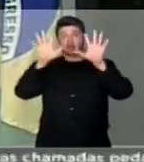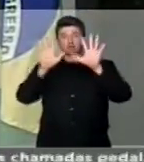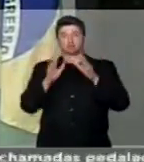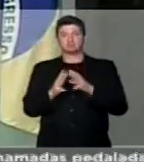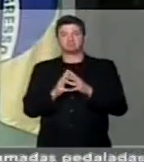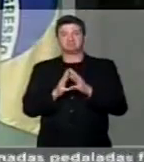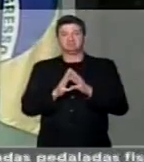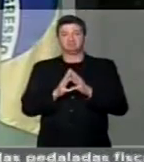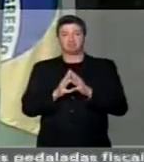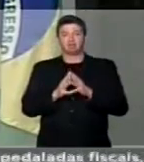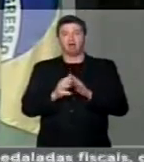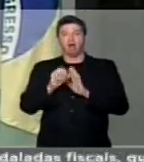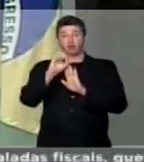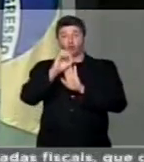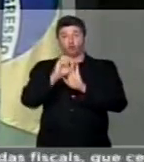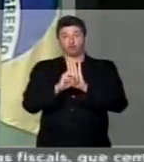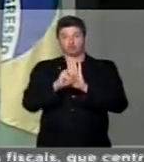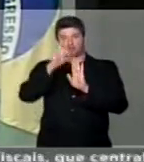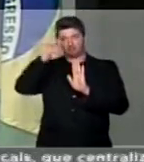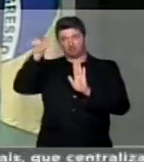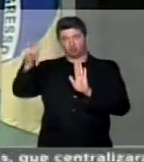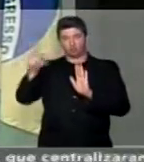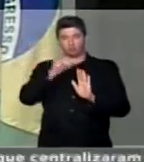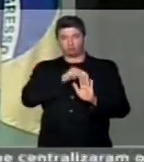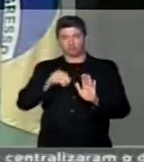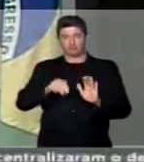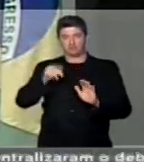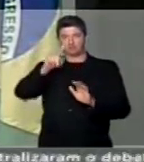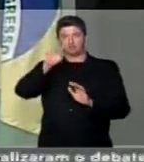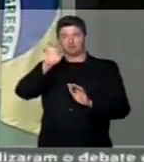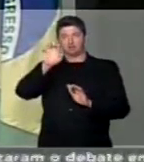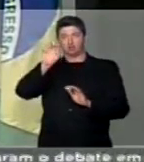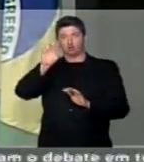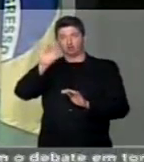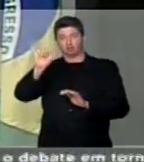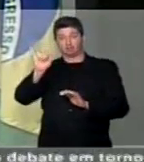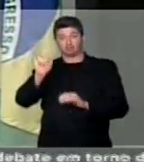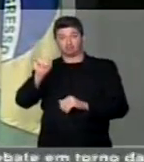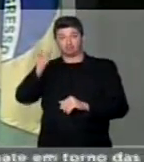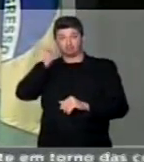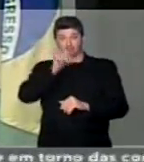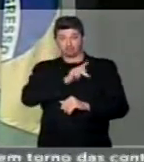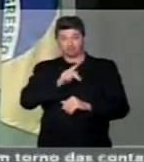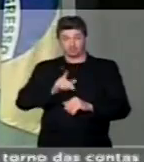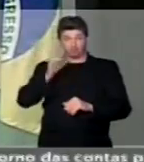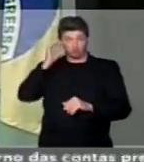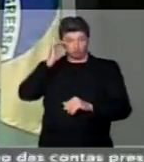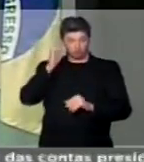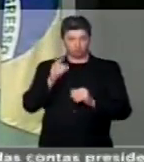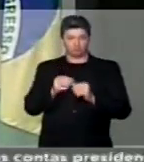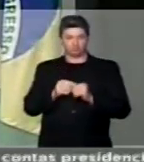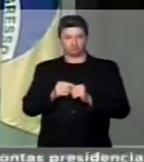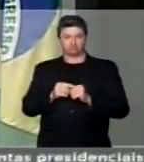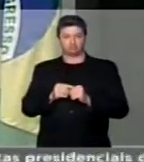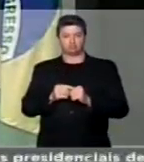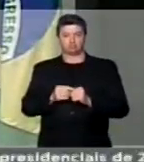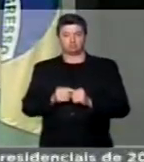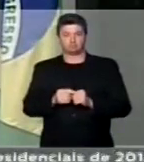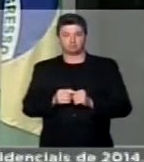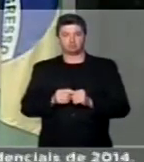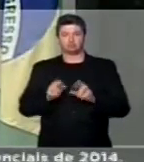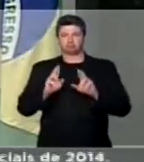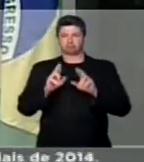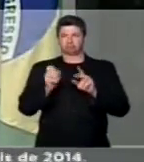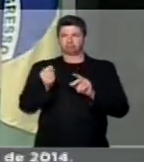claramente, naquele ofício enviado ao ministro Teori Zavascki, que a presidente, de forma inusual,